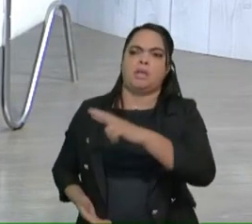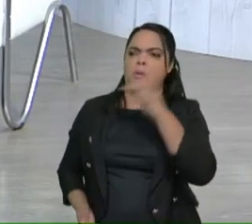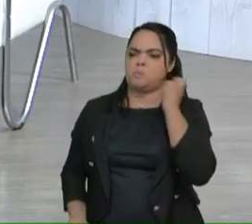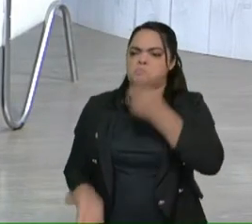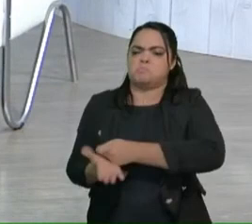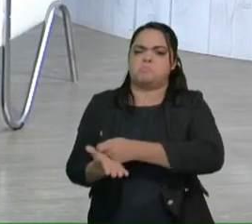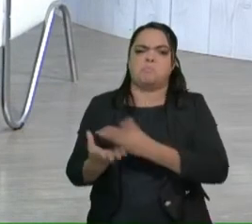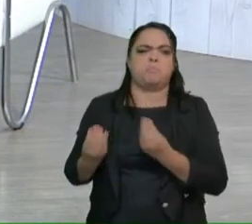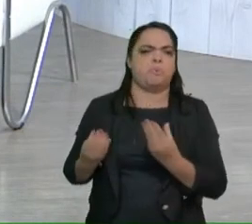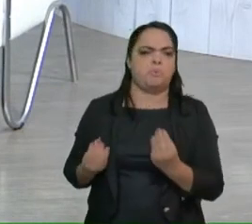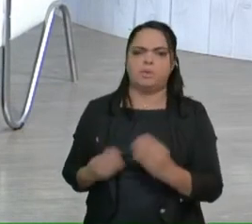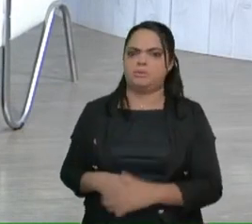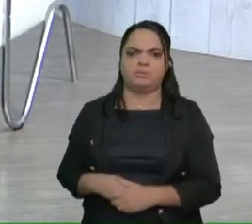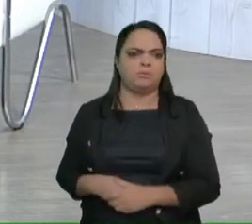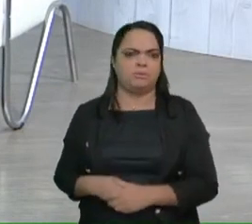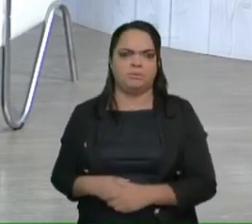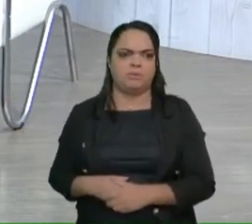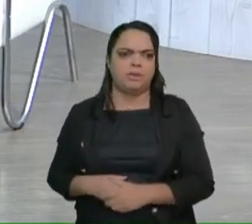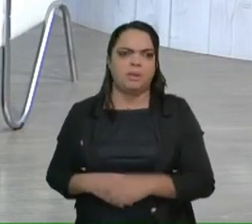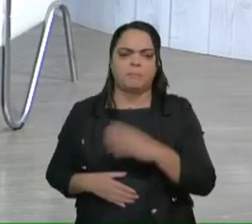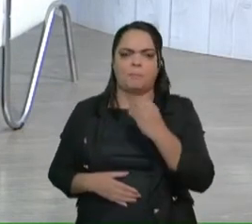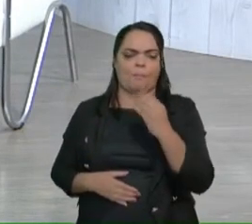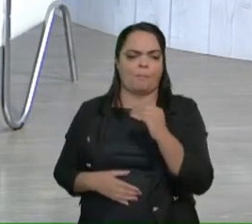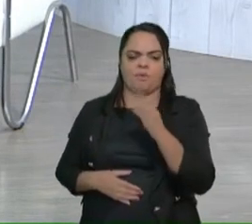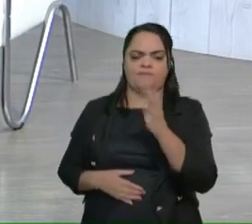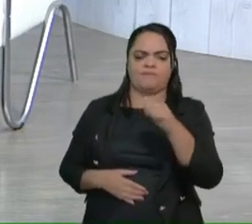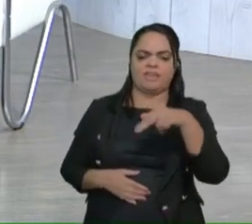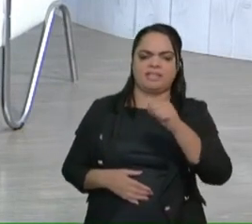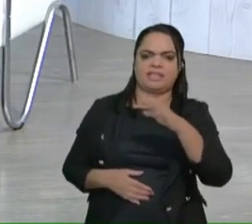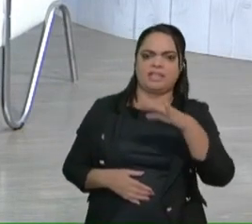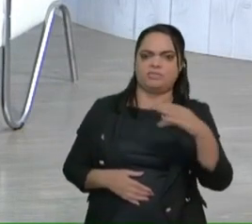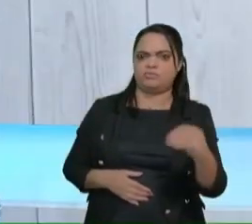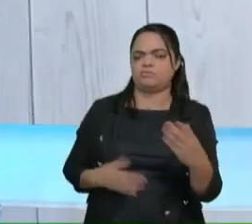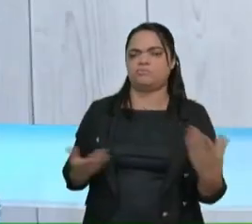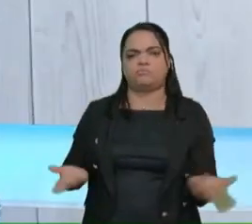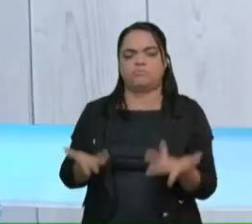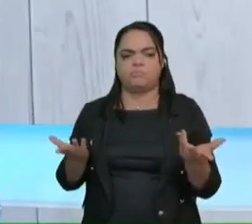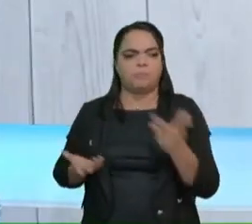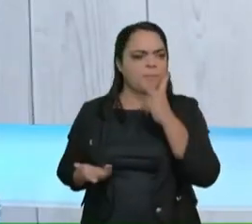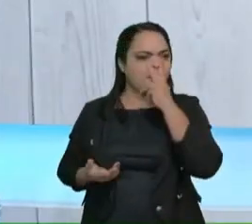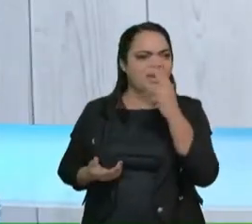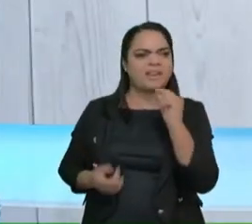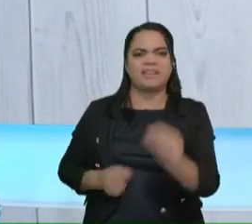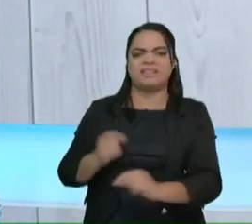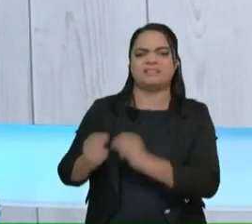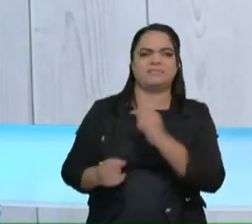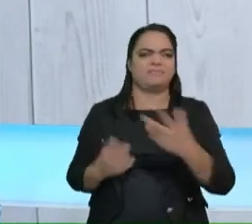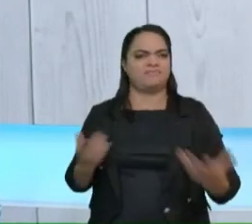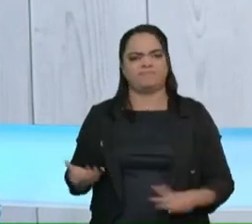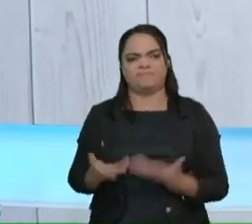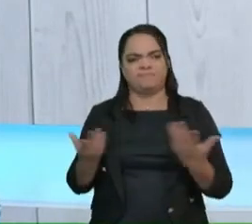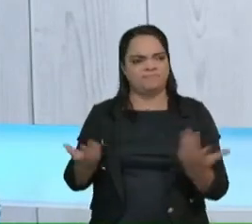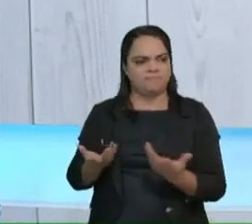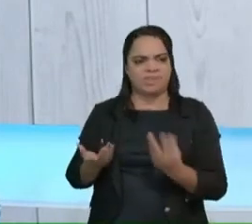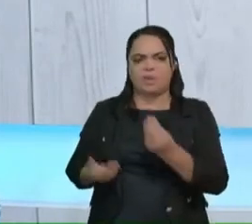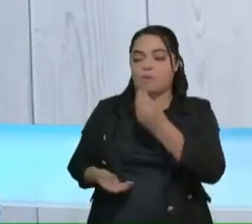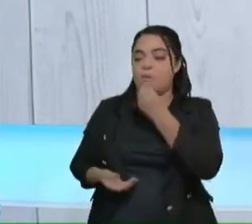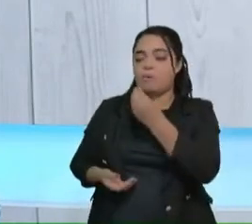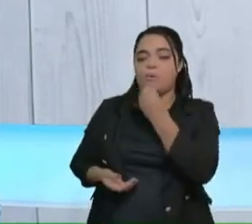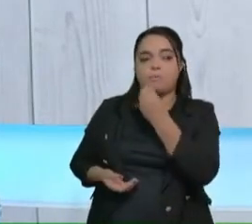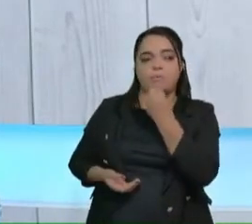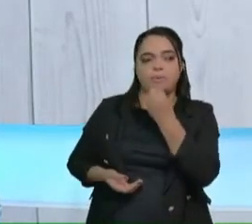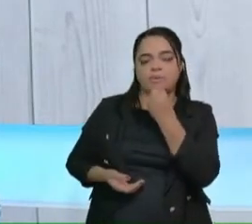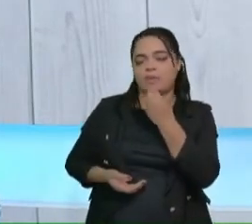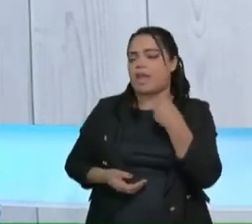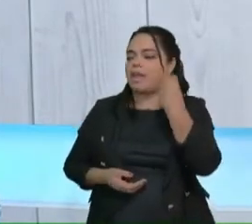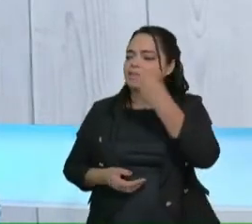rígidas fundamentalistas fanáticas então elas tendem a dar menos oportunidade de